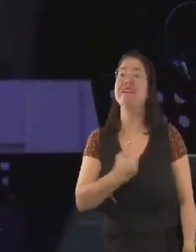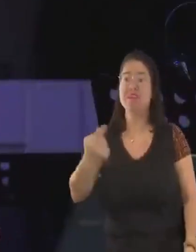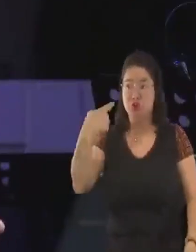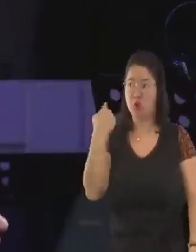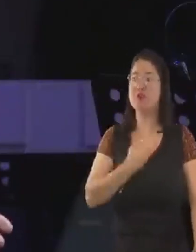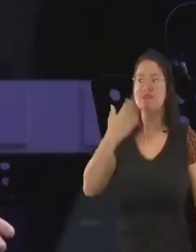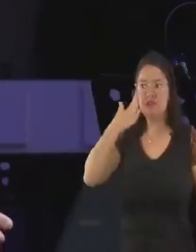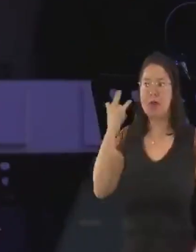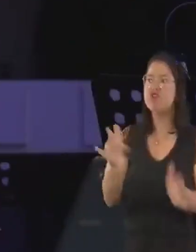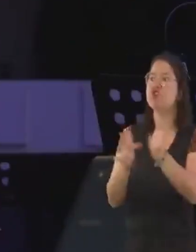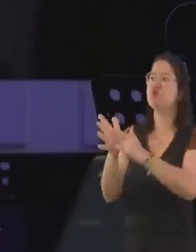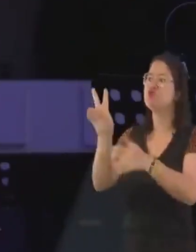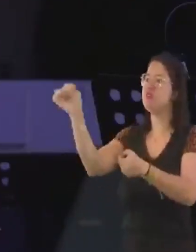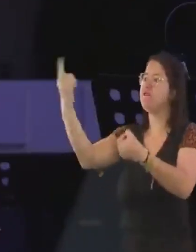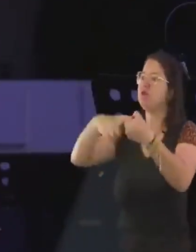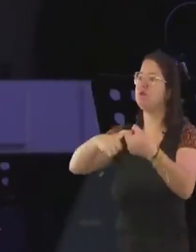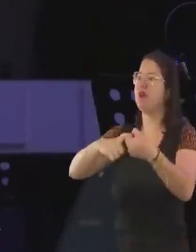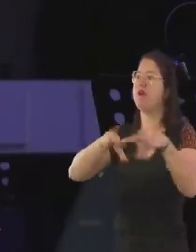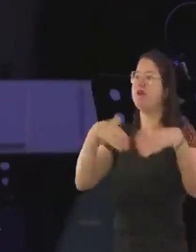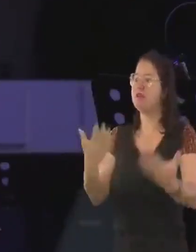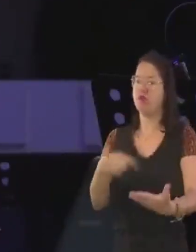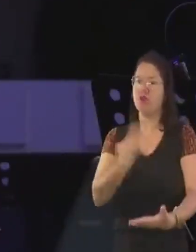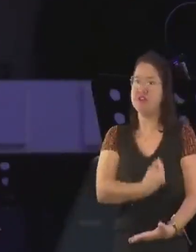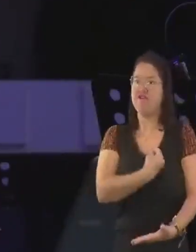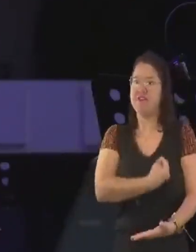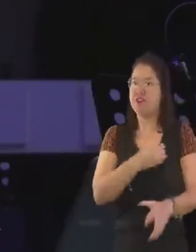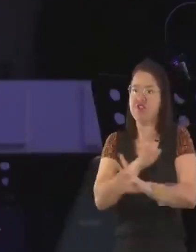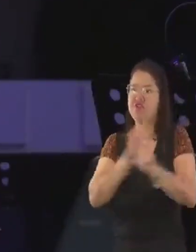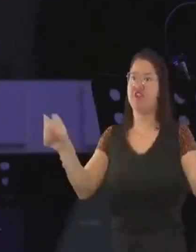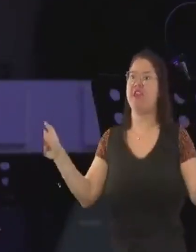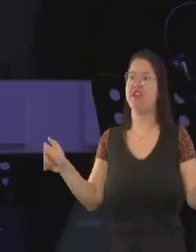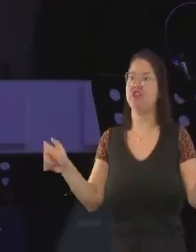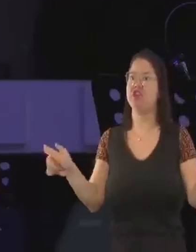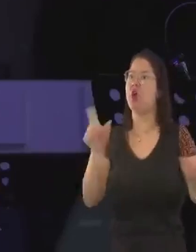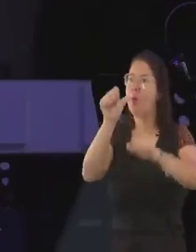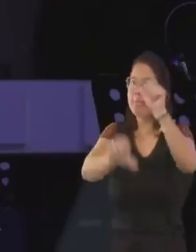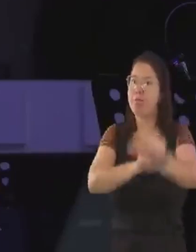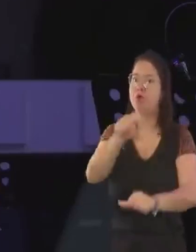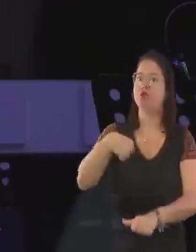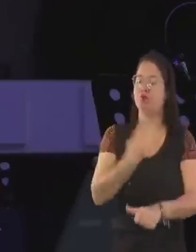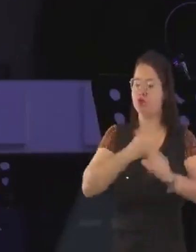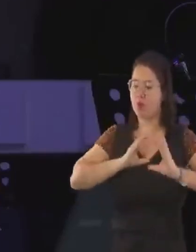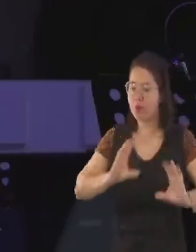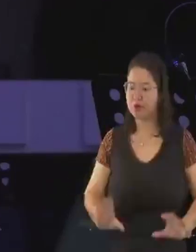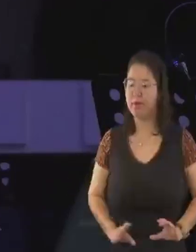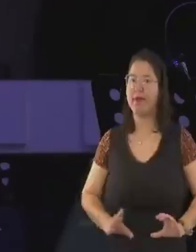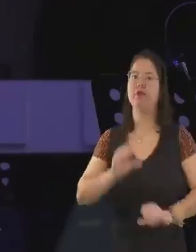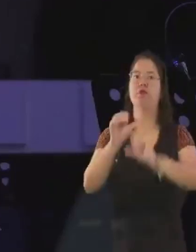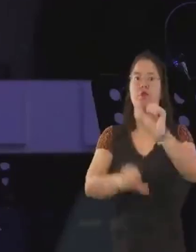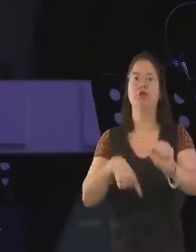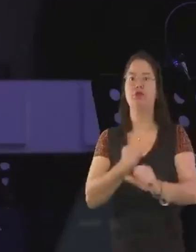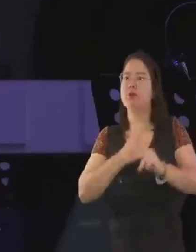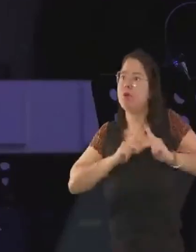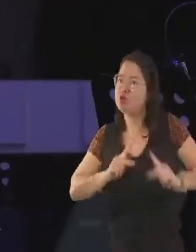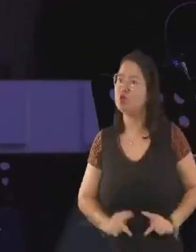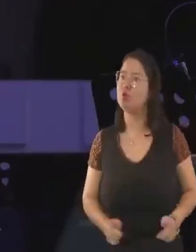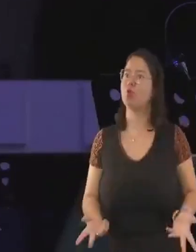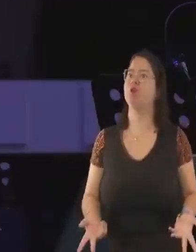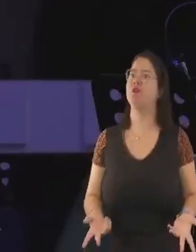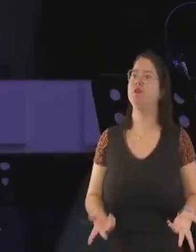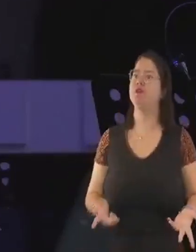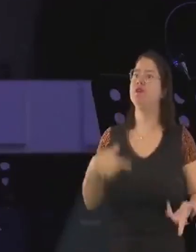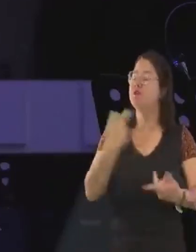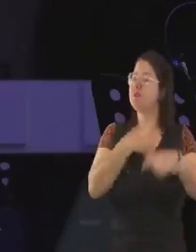Jesus voltará muda tudo, muda as nossas prioridades, muda a nossa forma de viver, nos chama